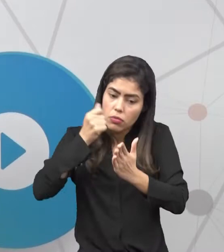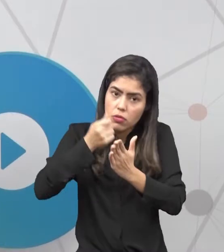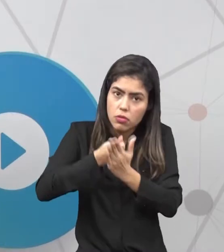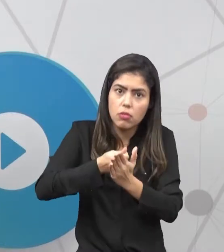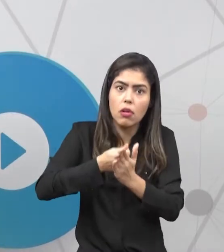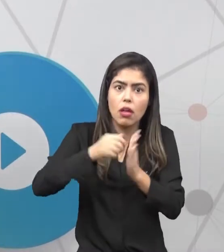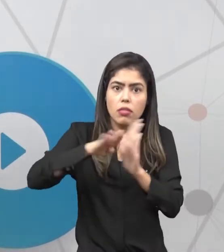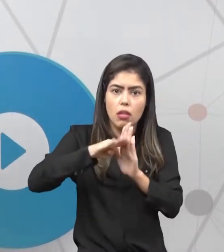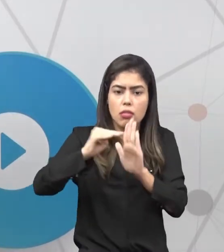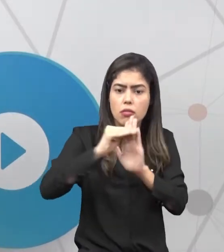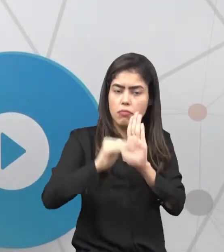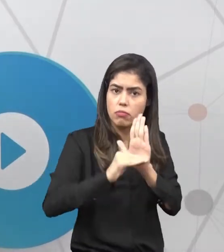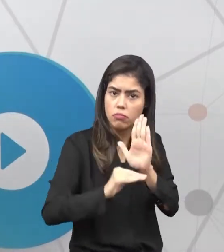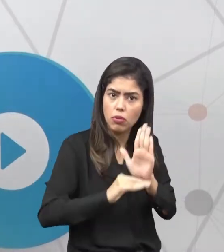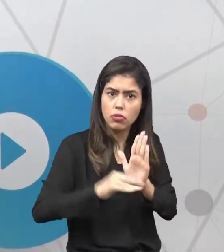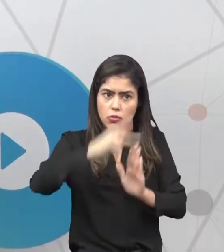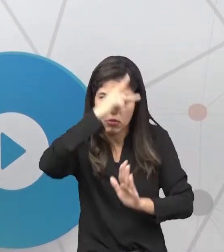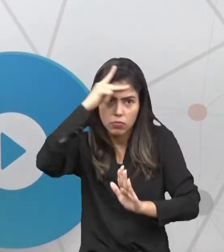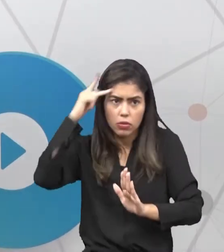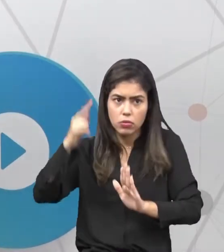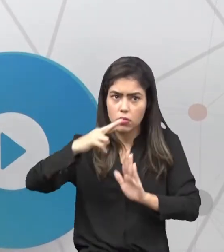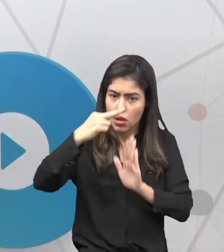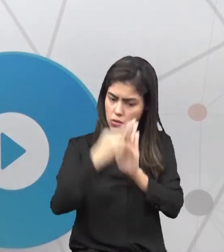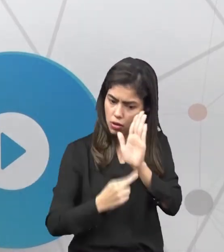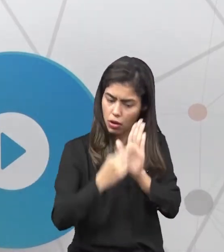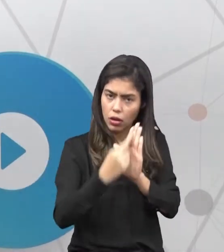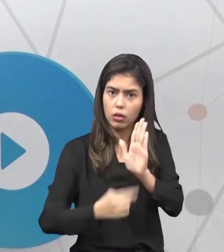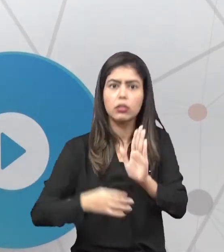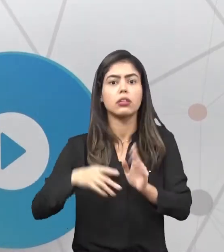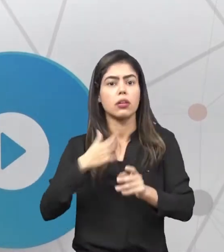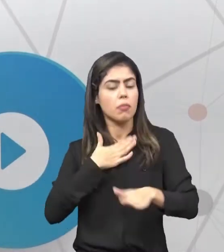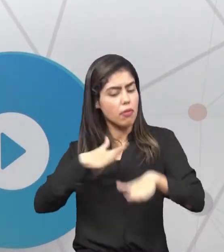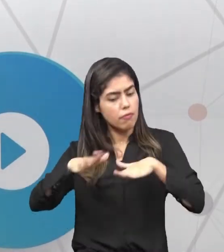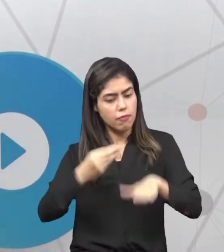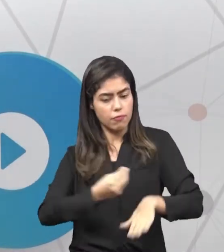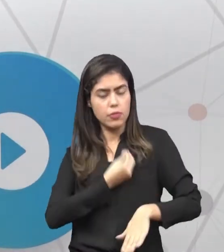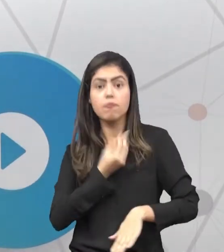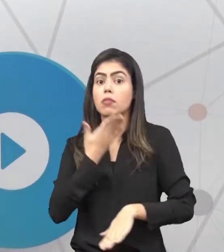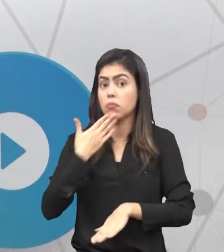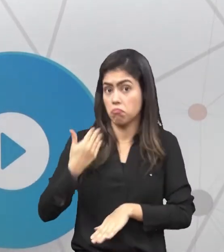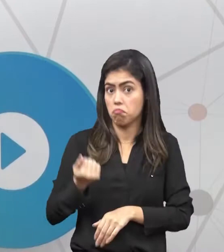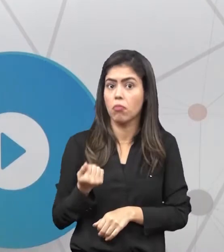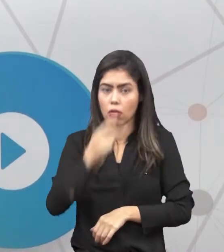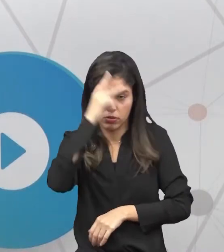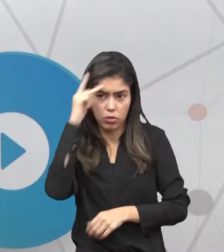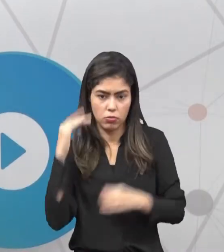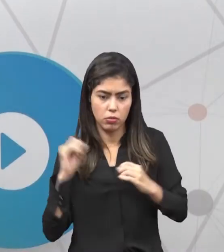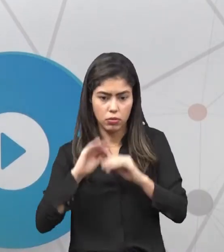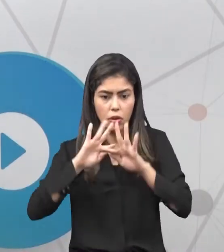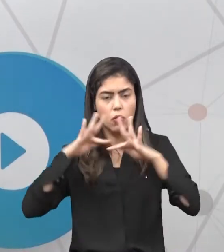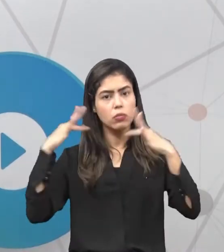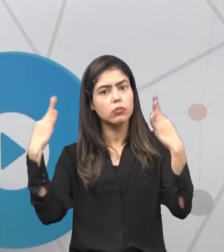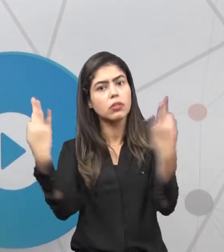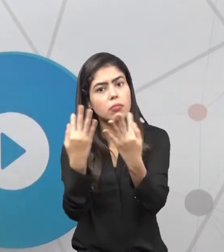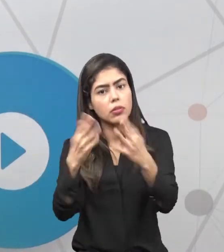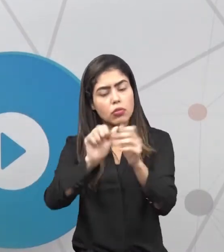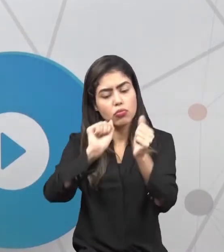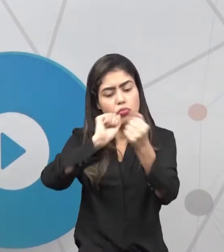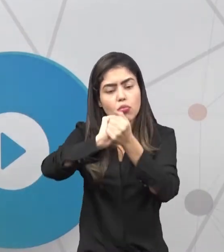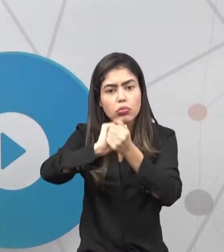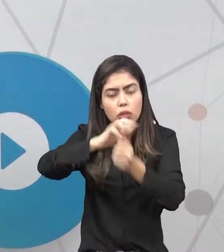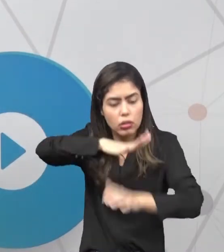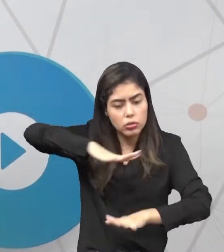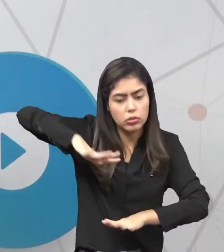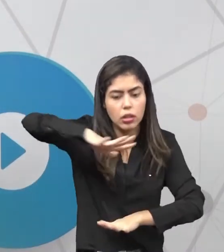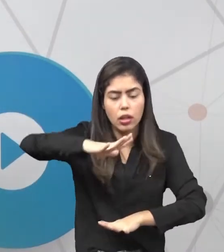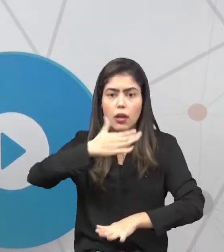estabelecer limites para as ações humanas, para que a gente possa conviver bem, para que a gente possa ter uma sociedade mais